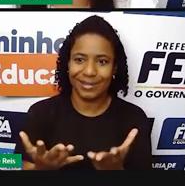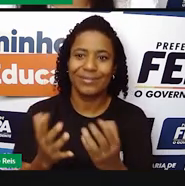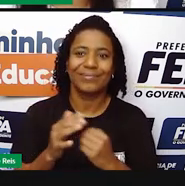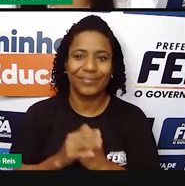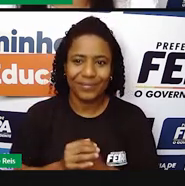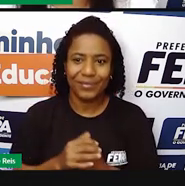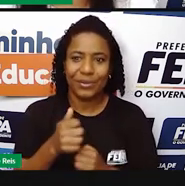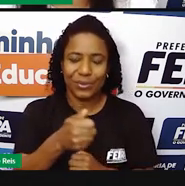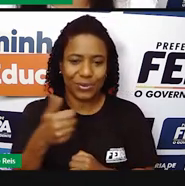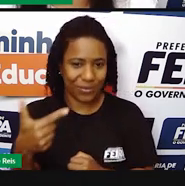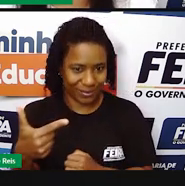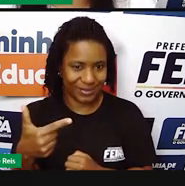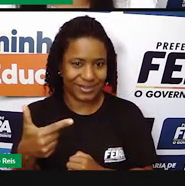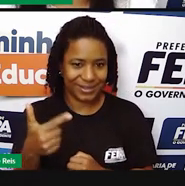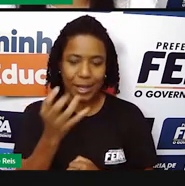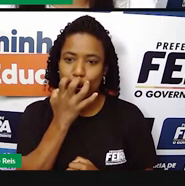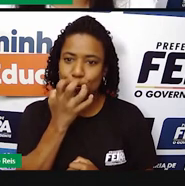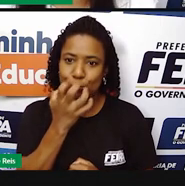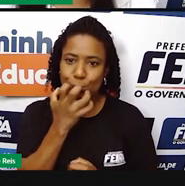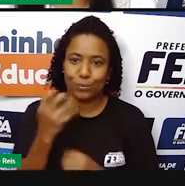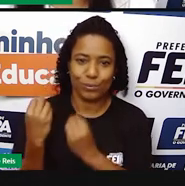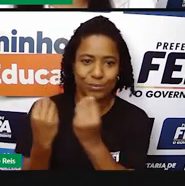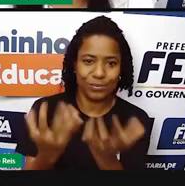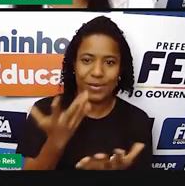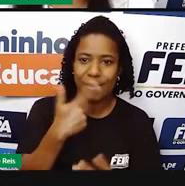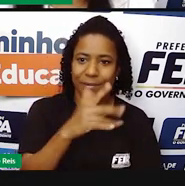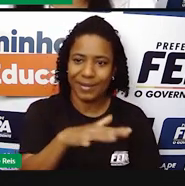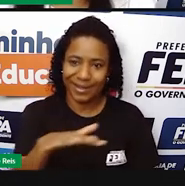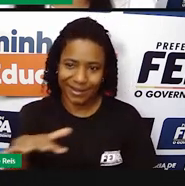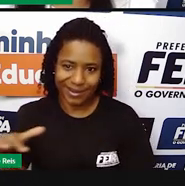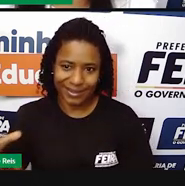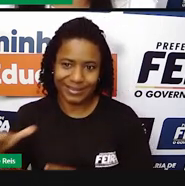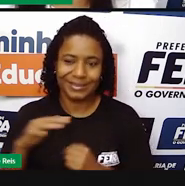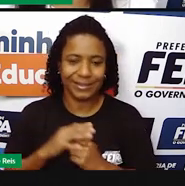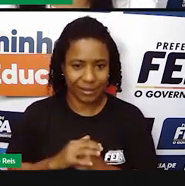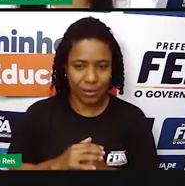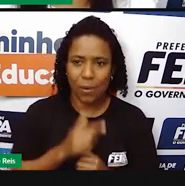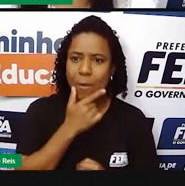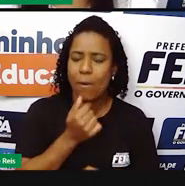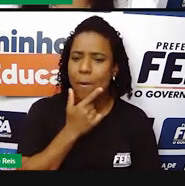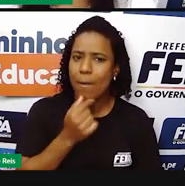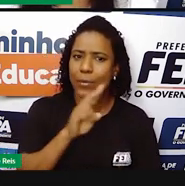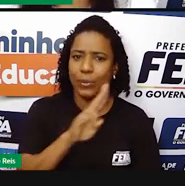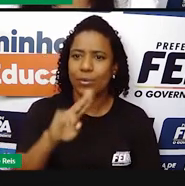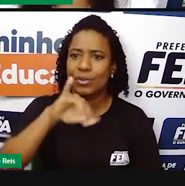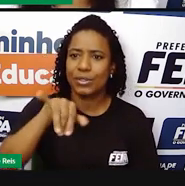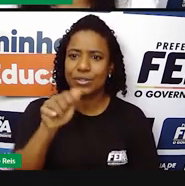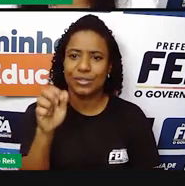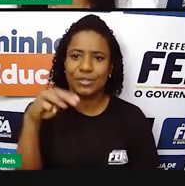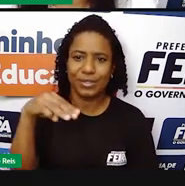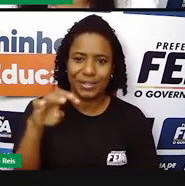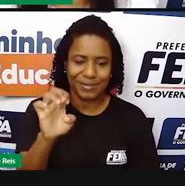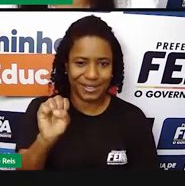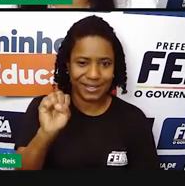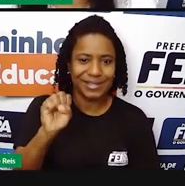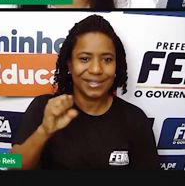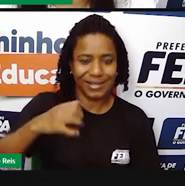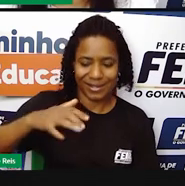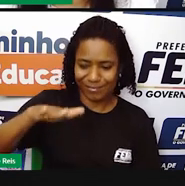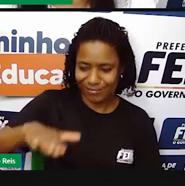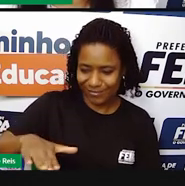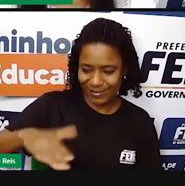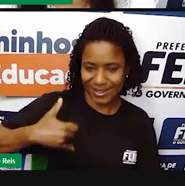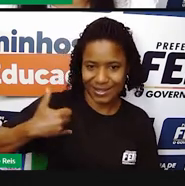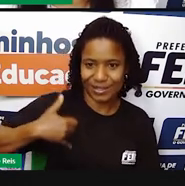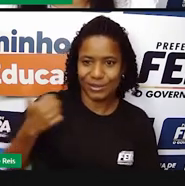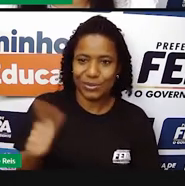foi James Chalmers, um menino de 11 anos com dificuldades de audição. O cão de James